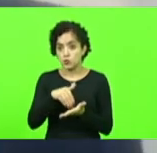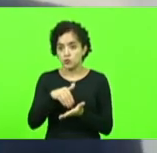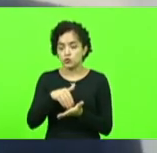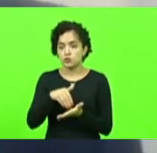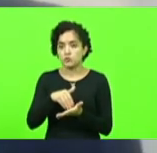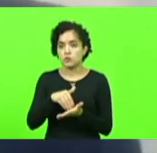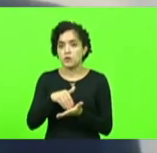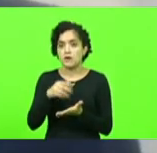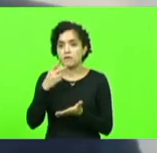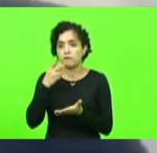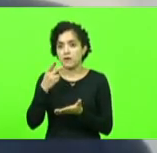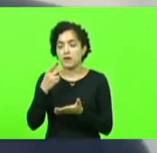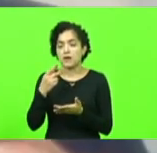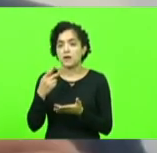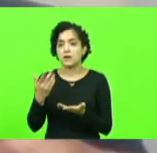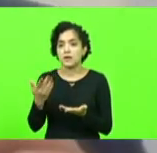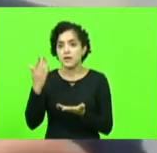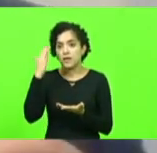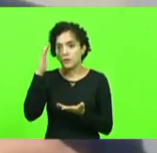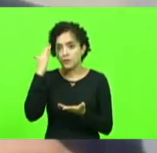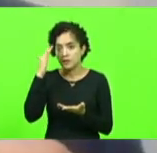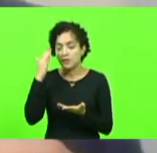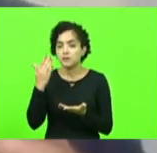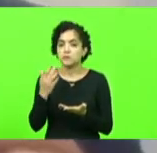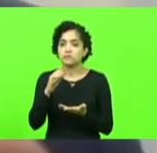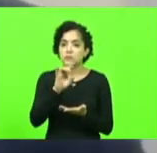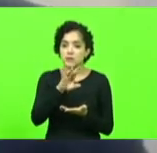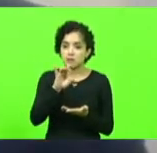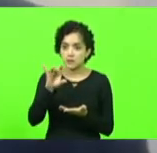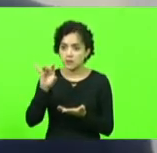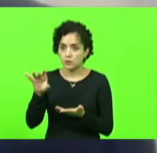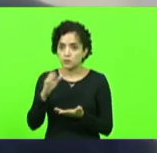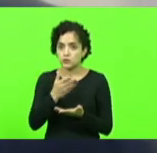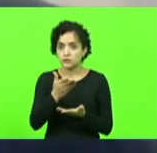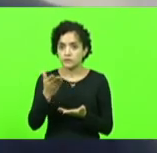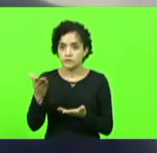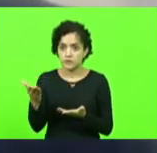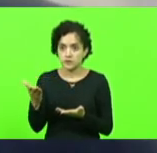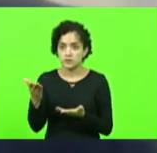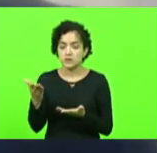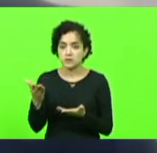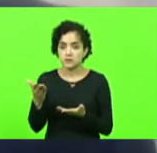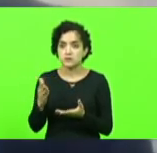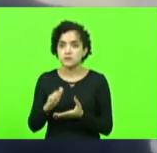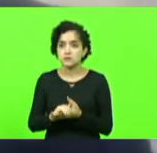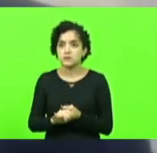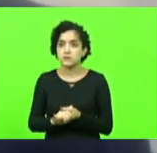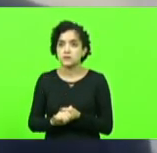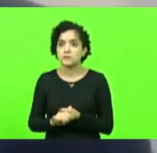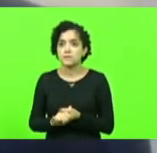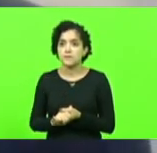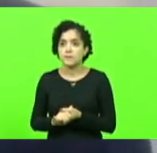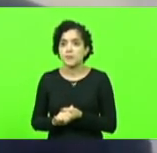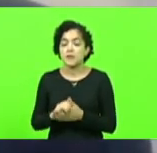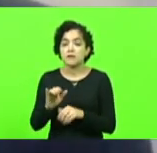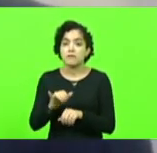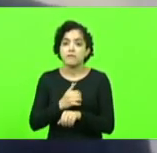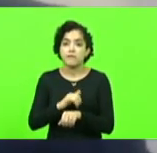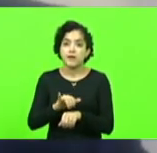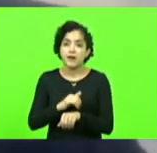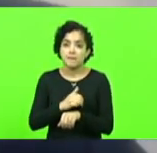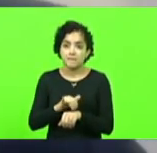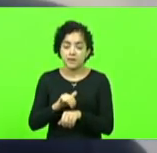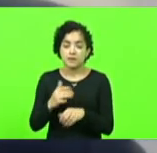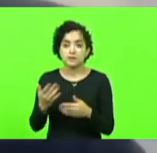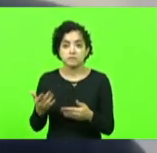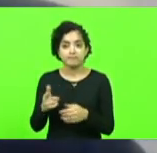porque entendo que a fala de cada um de vocês me serve um pouco como ferramenta de gestão